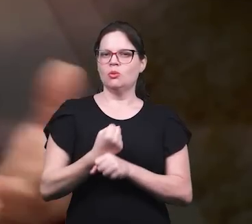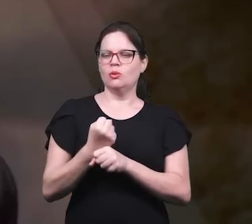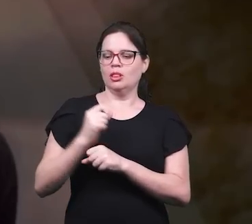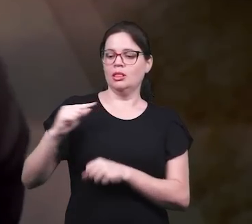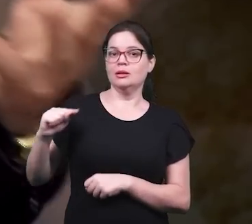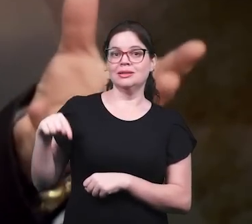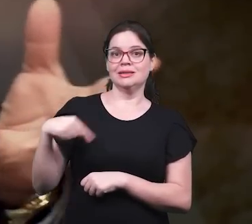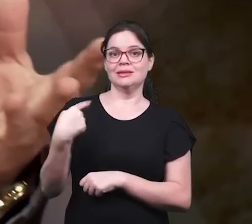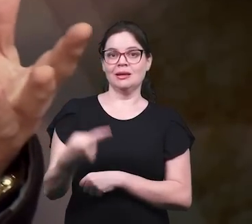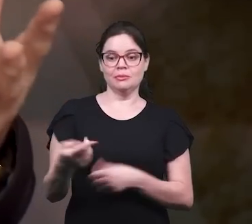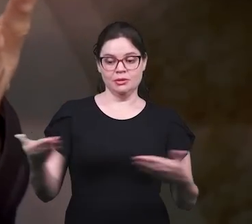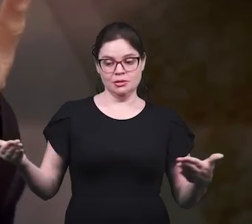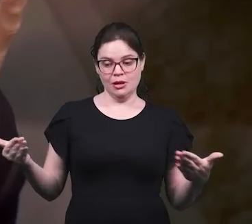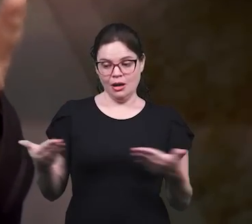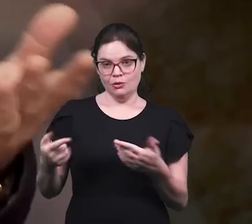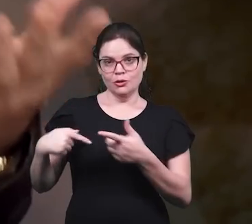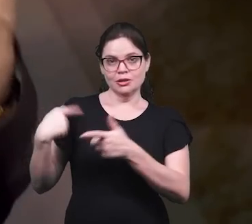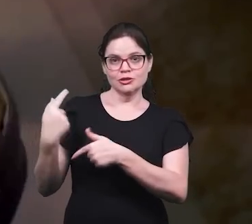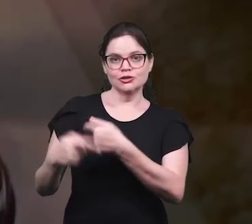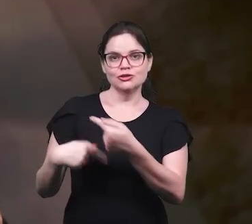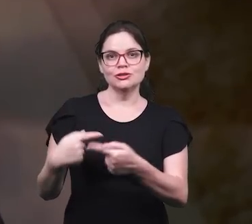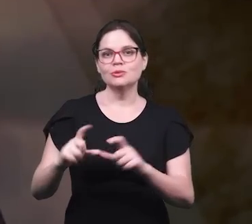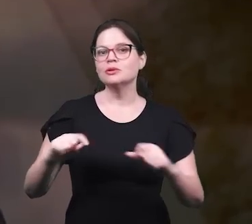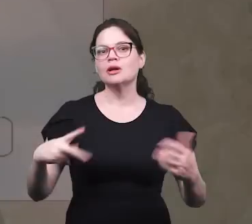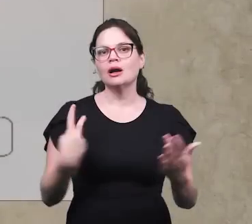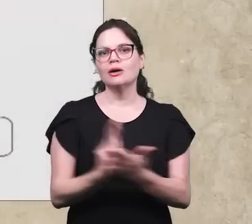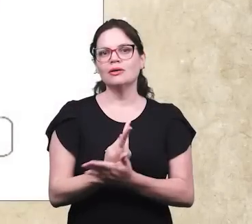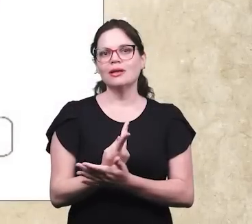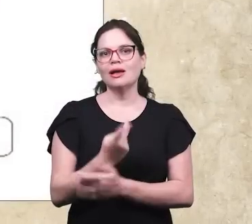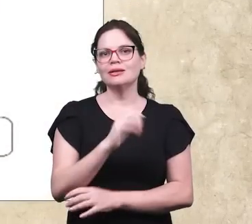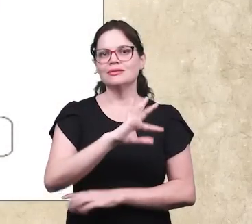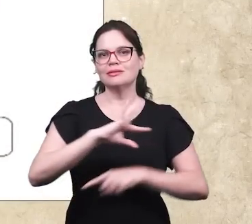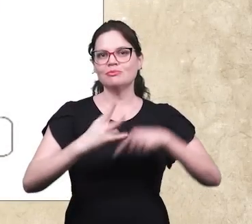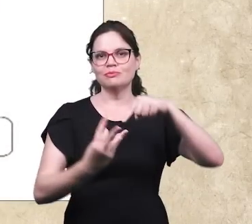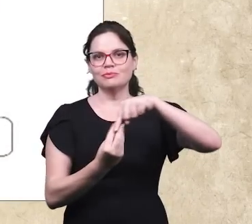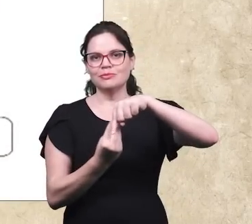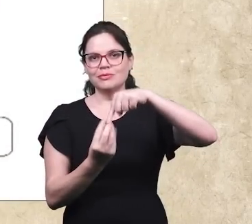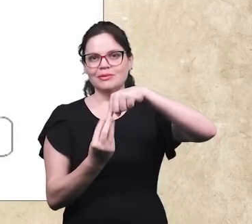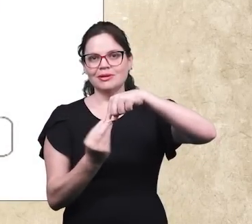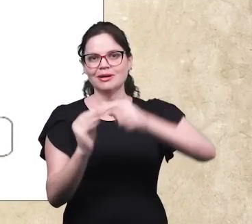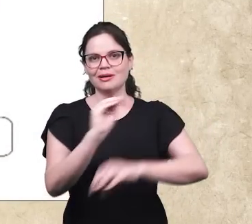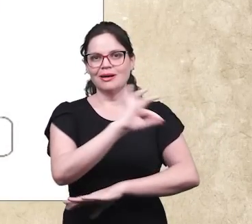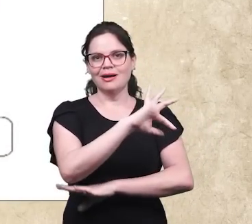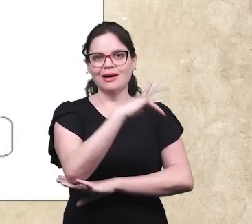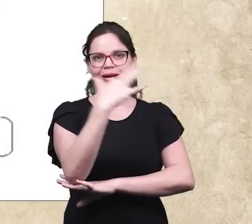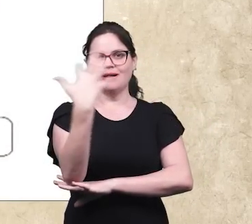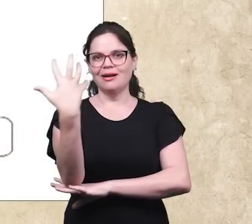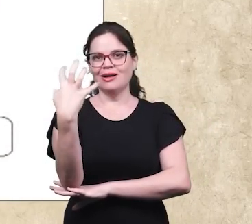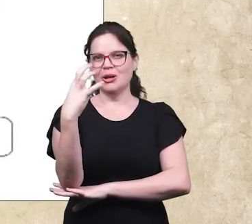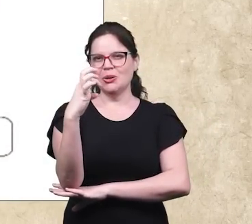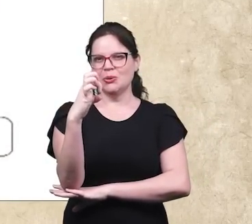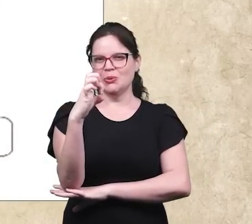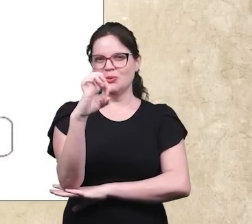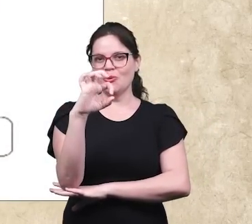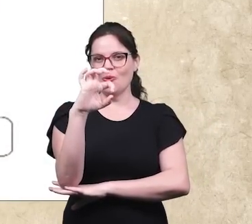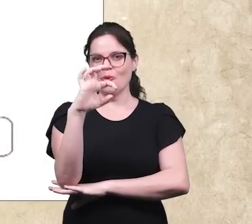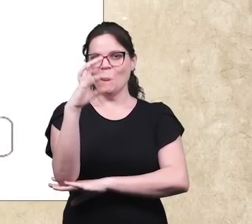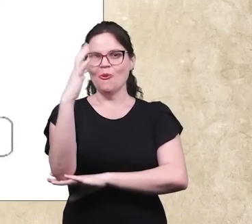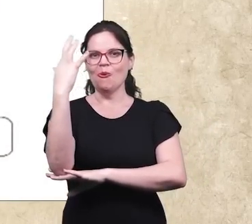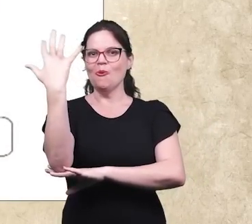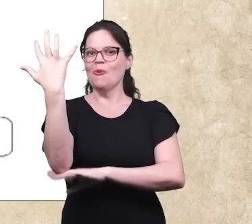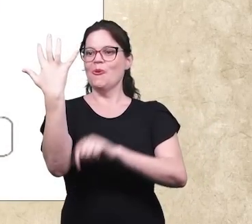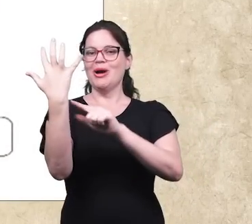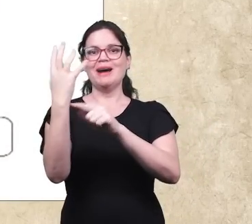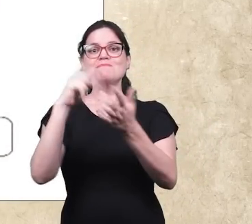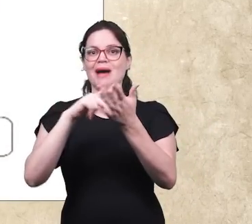anos, na nossa geração, a figueira brota, e nós vemos aí os sinais se